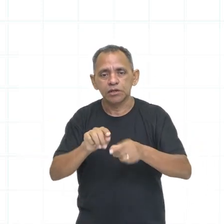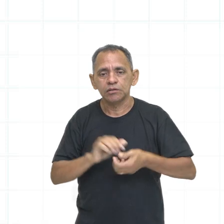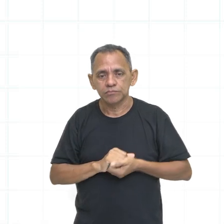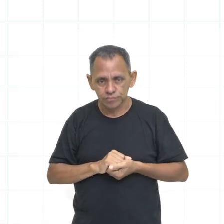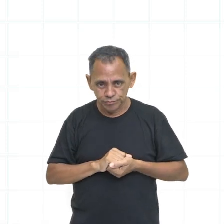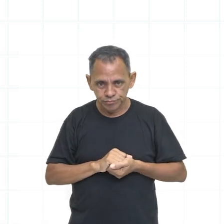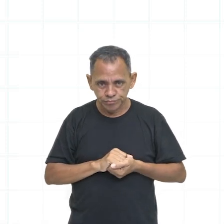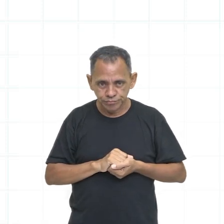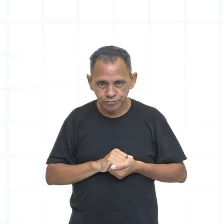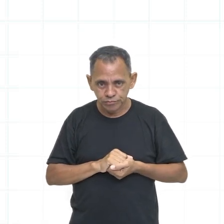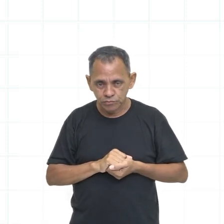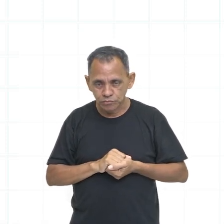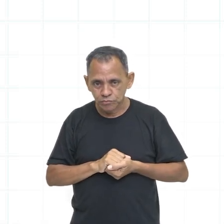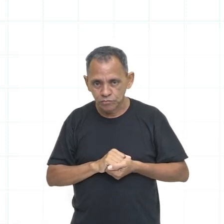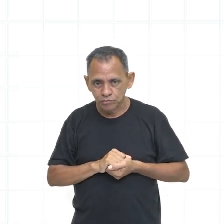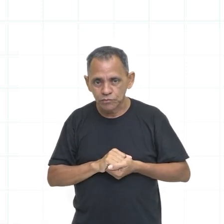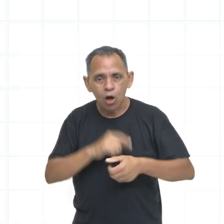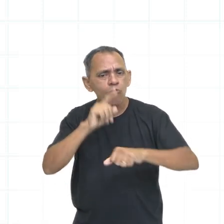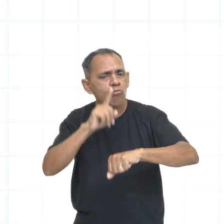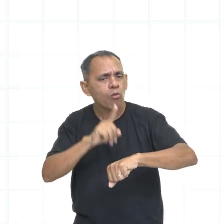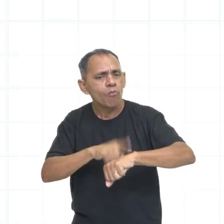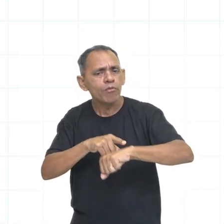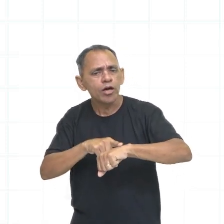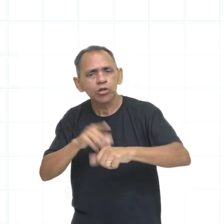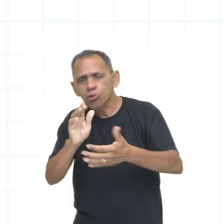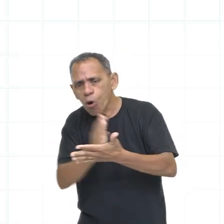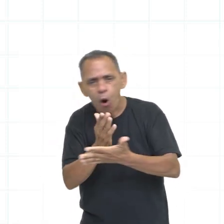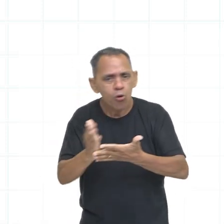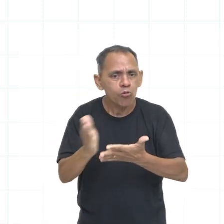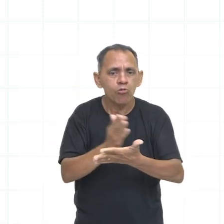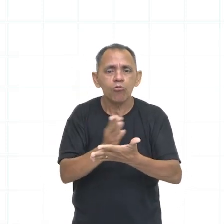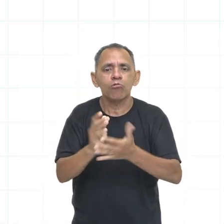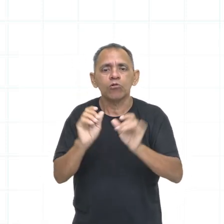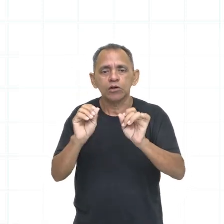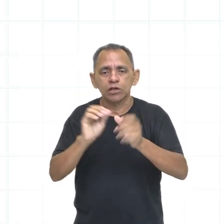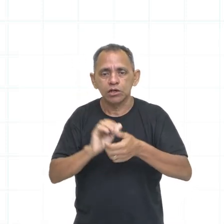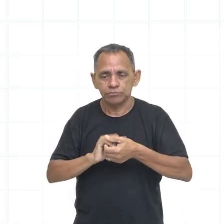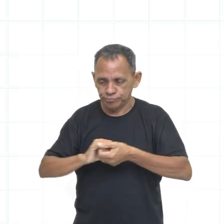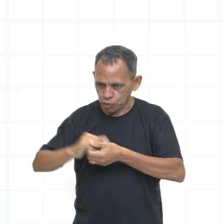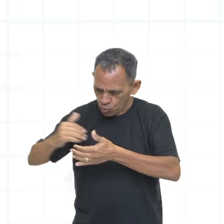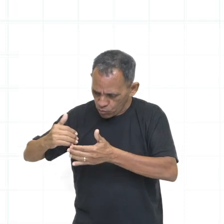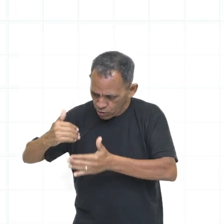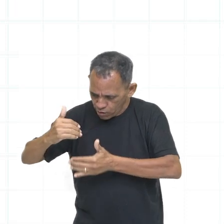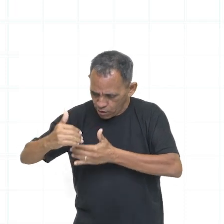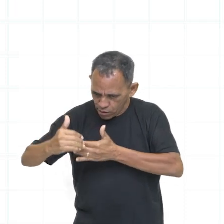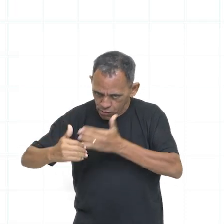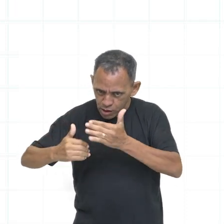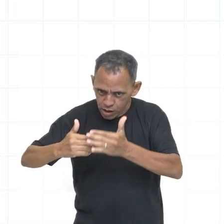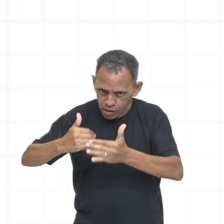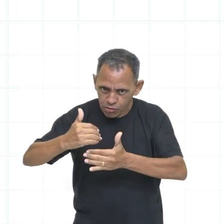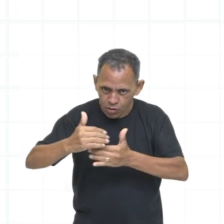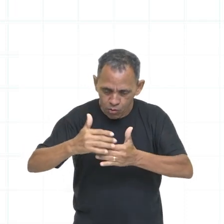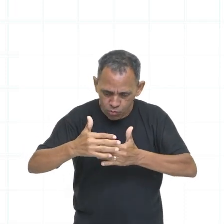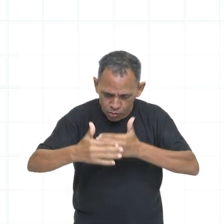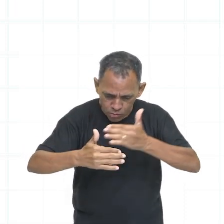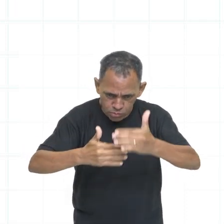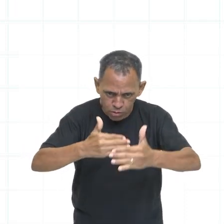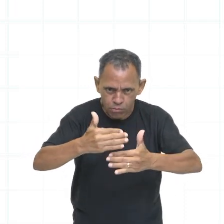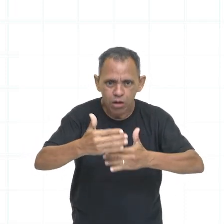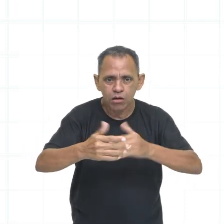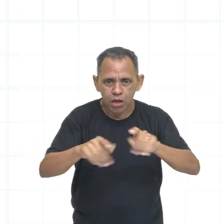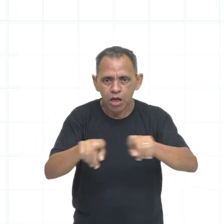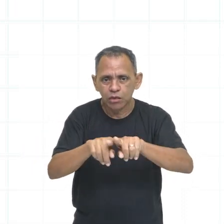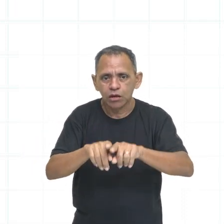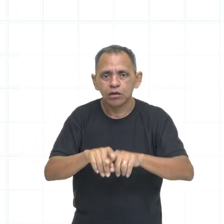coacervados e em algum momento, né, a gente está falando em evolução, então não é algo que ocorreu rápido.